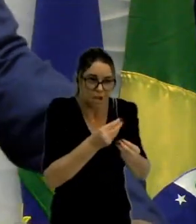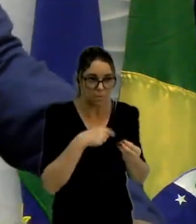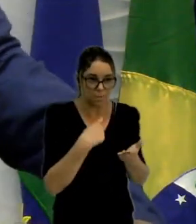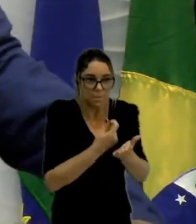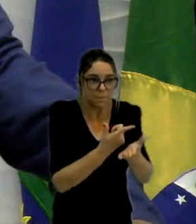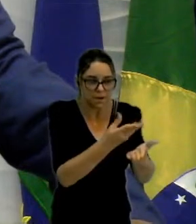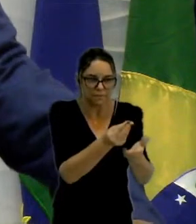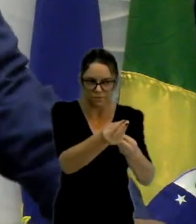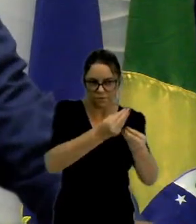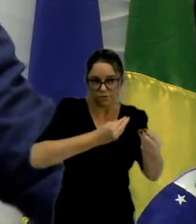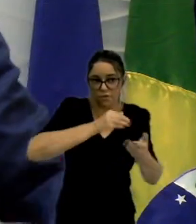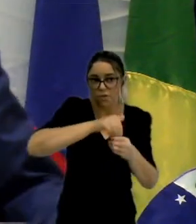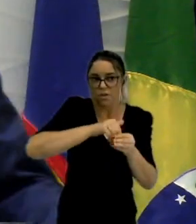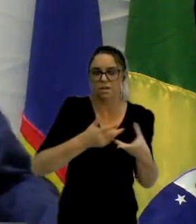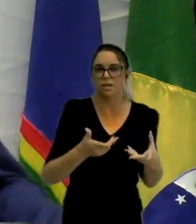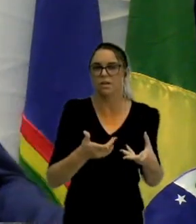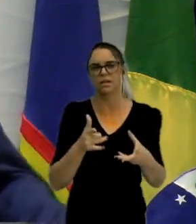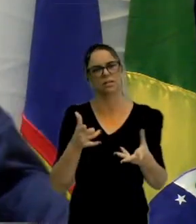o povo.